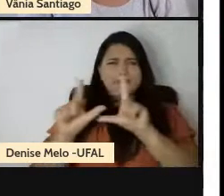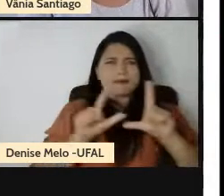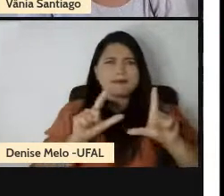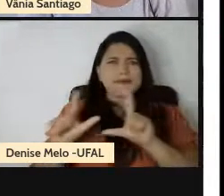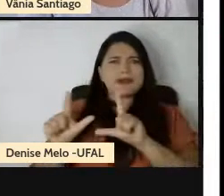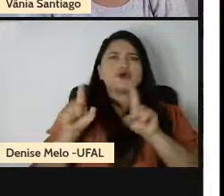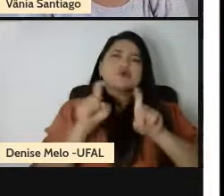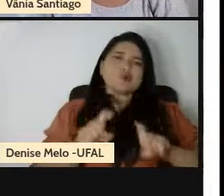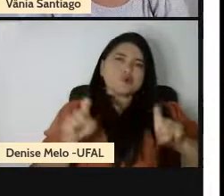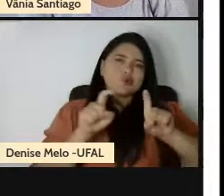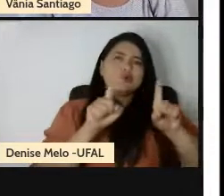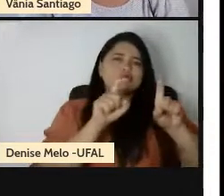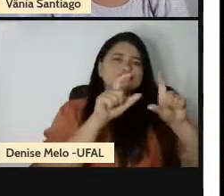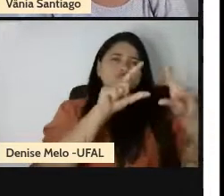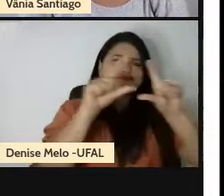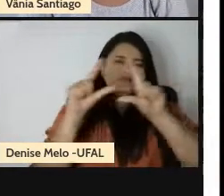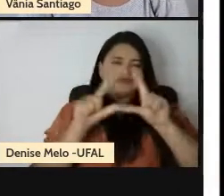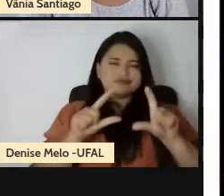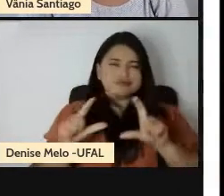Pode passar?